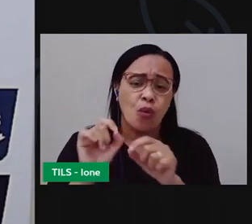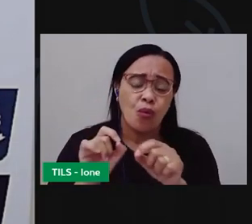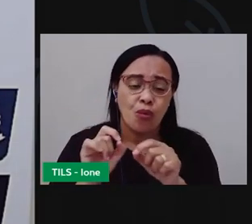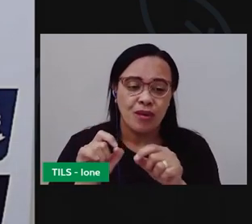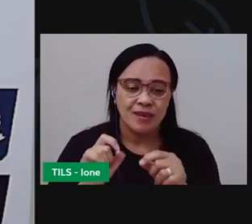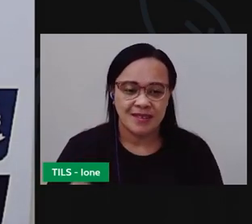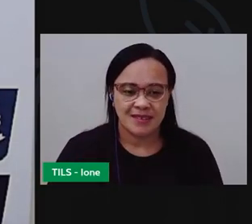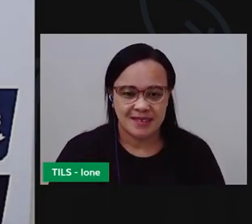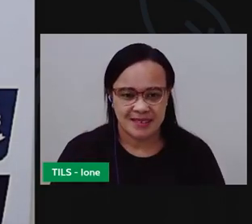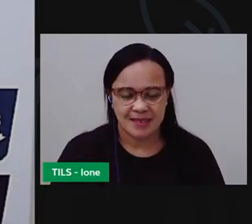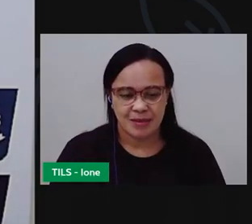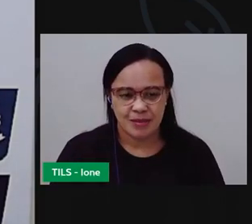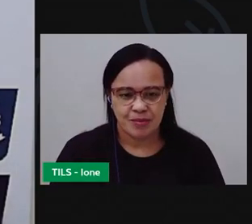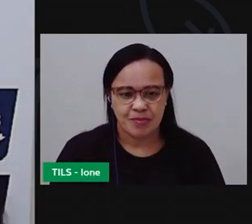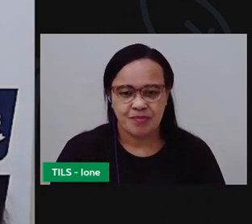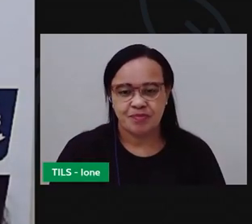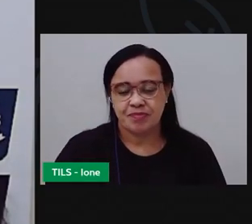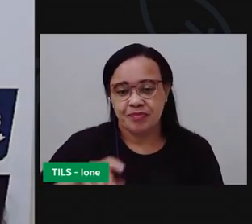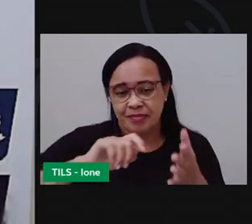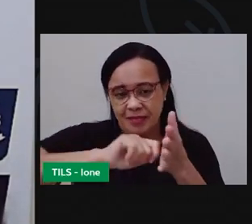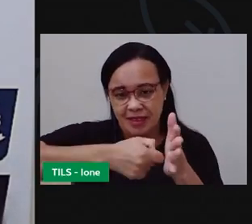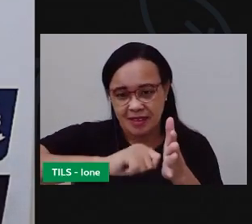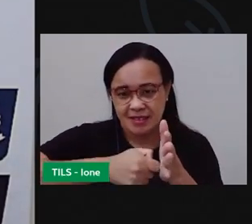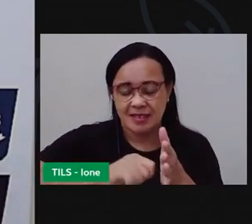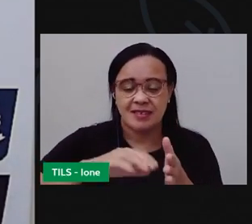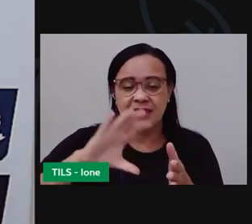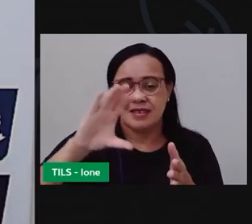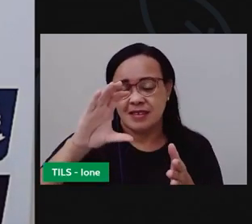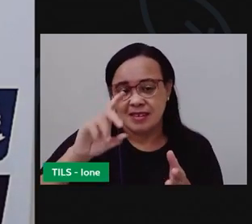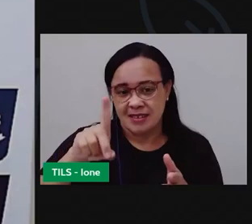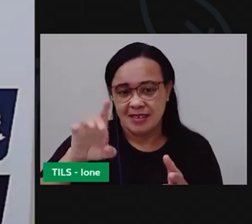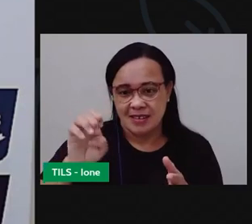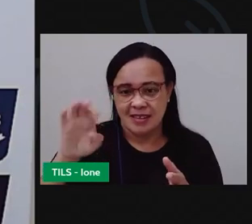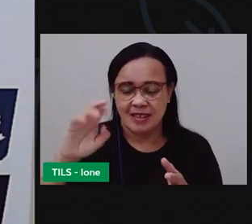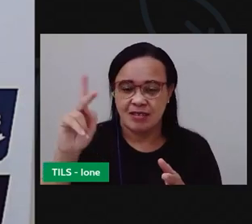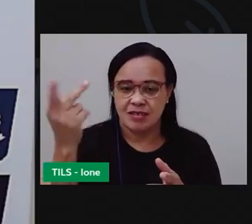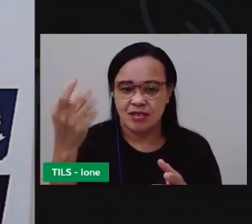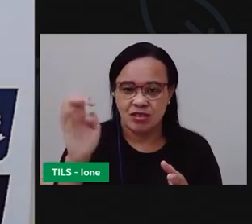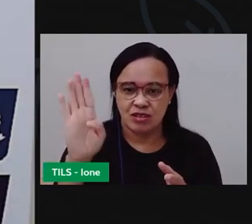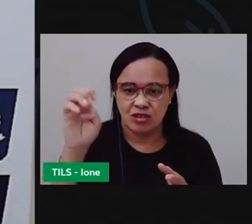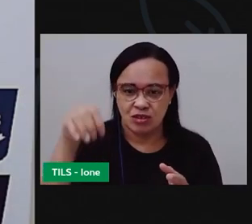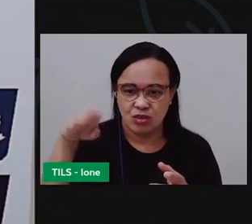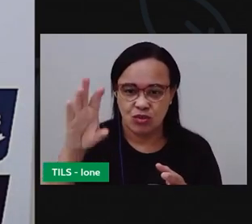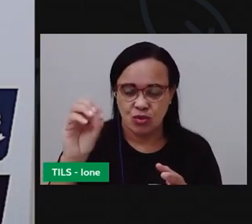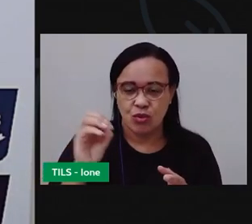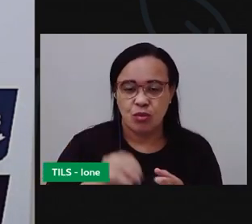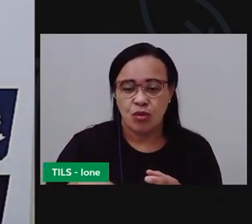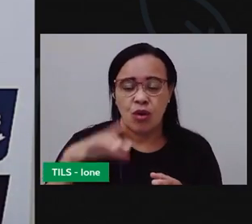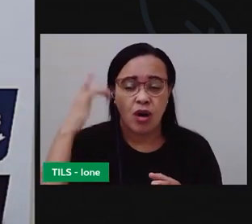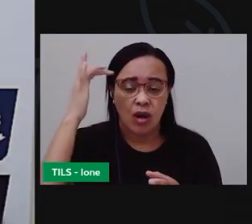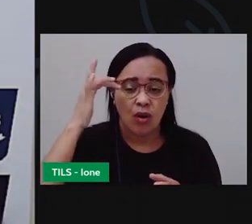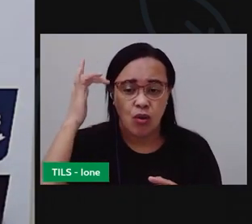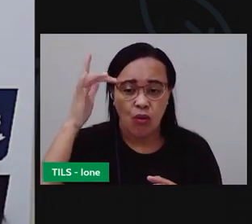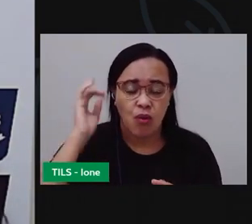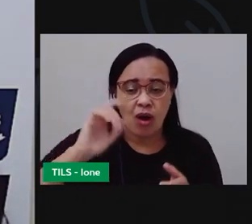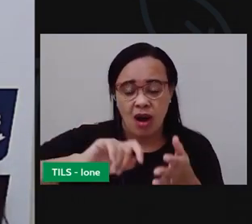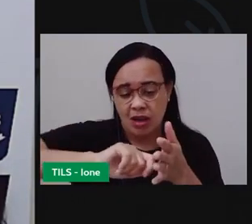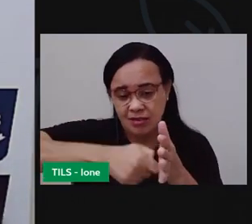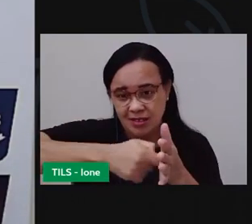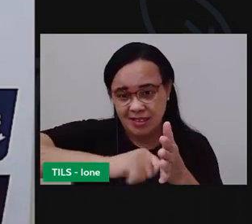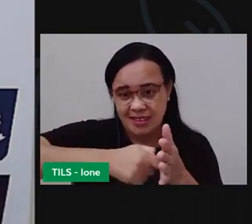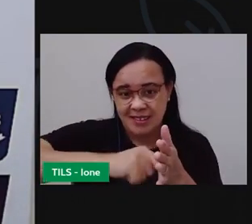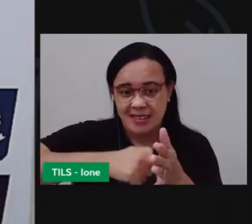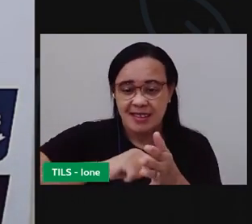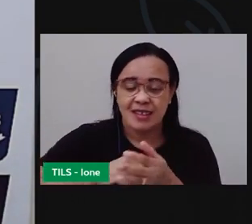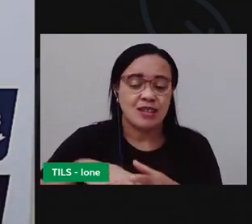a chave do Chumbo Eu acho que ele está O que é só a chave de